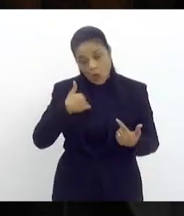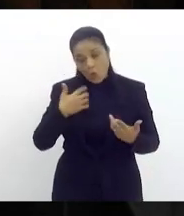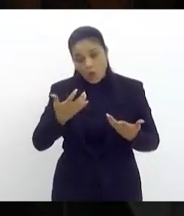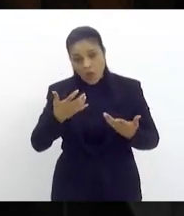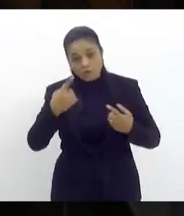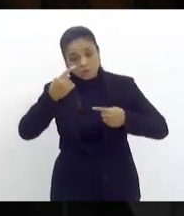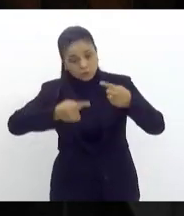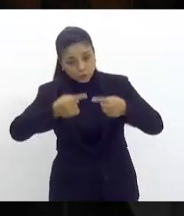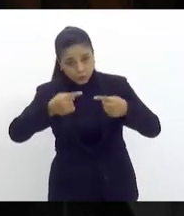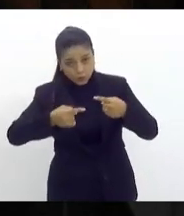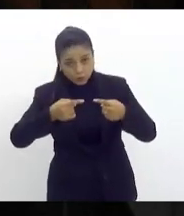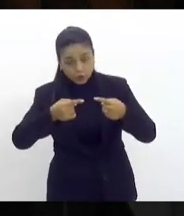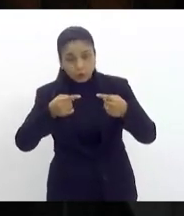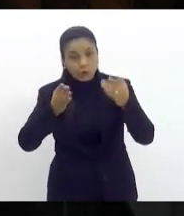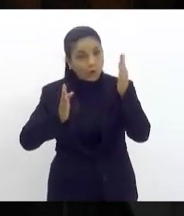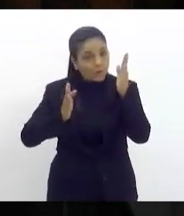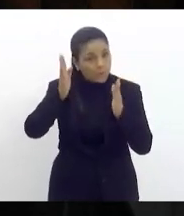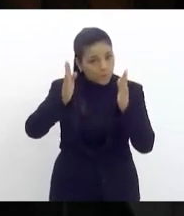devida,